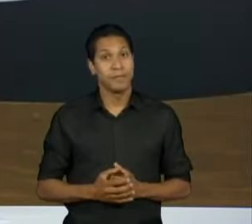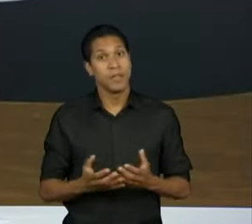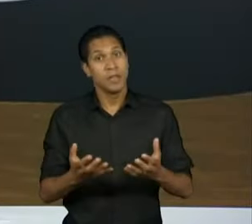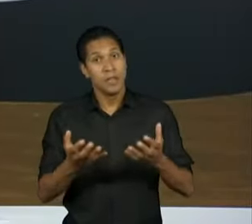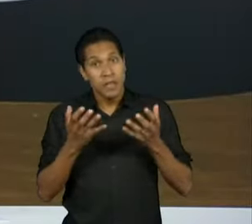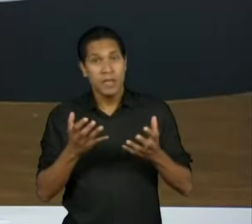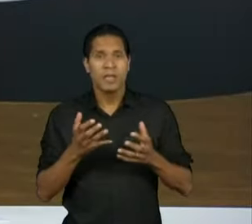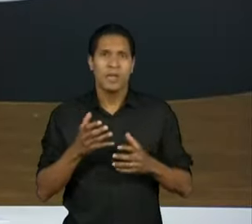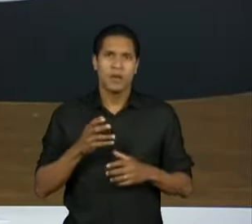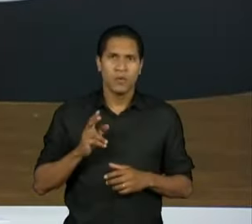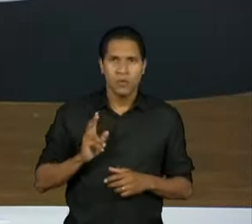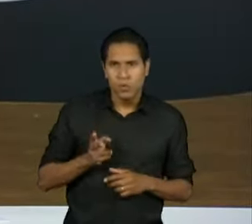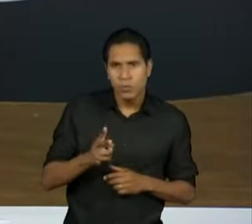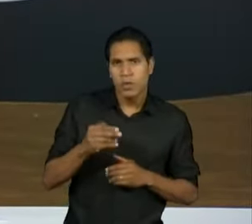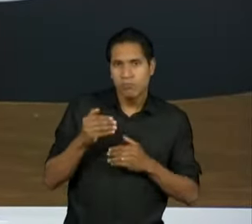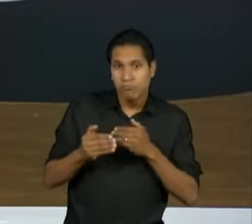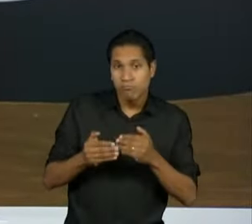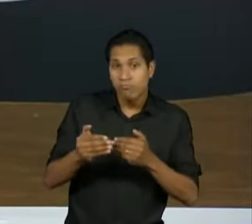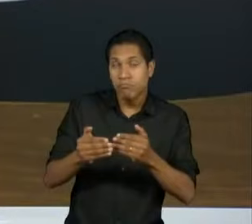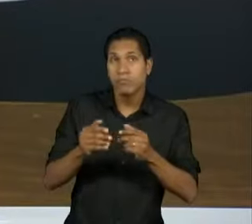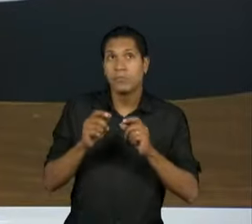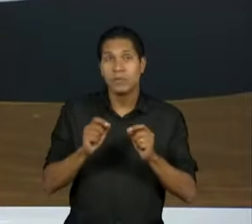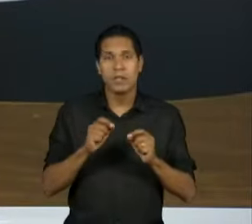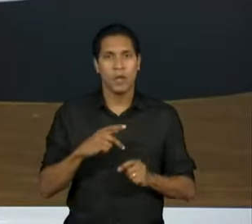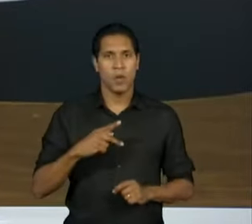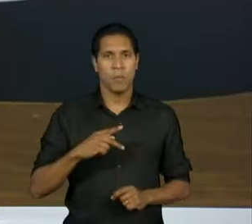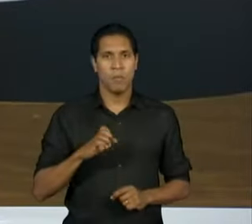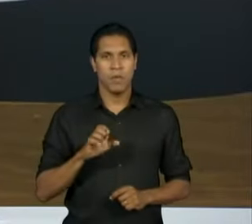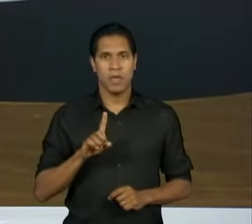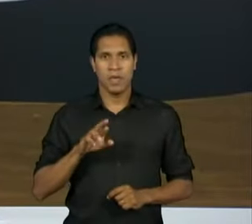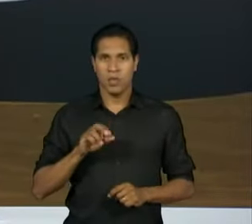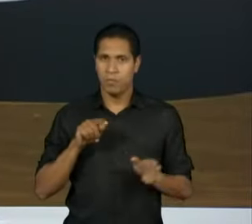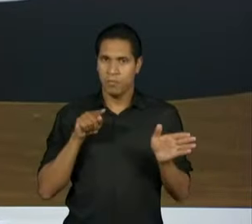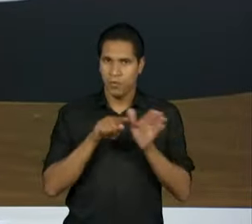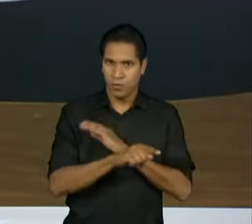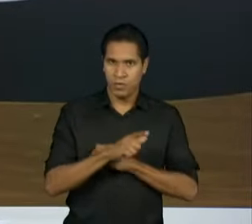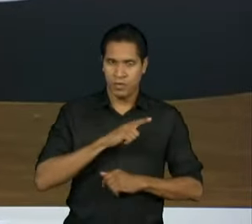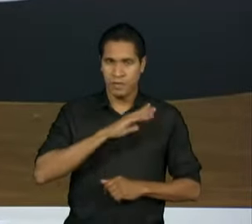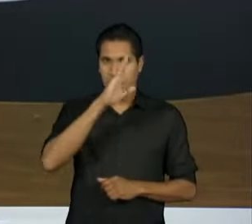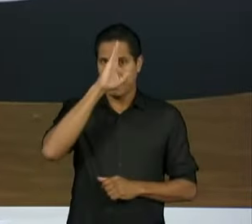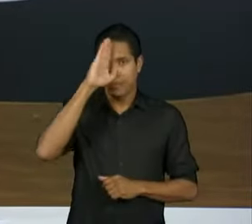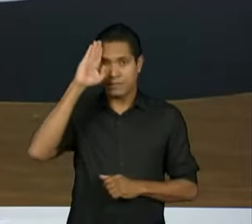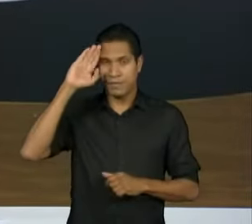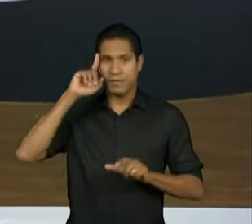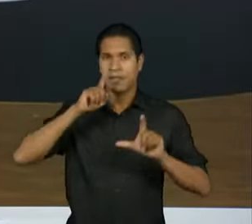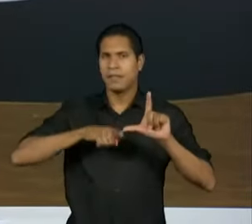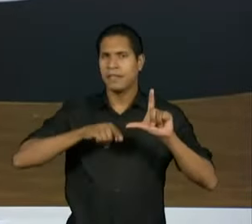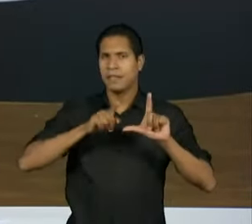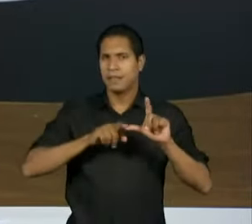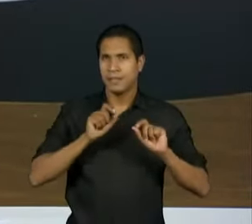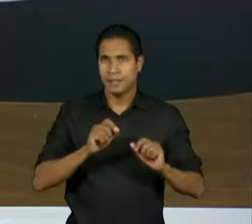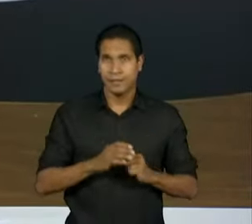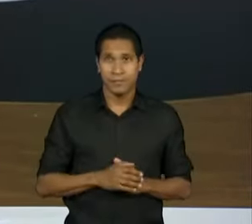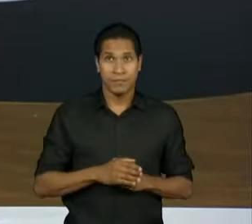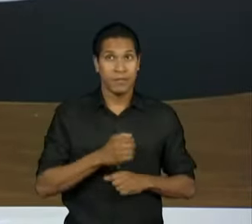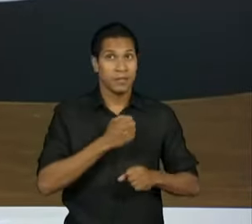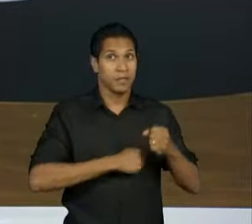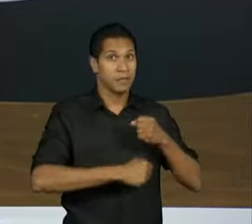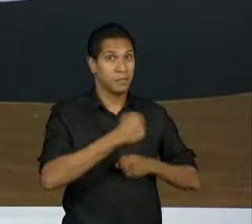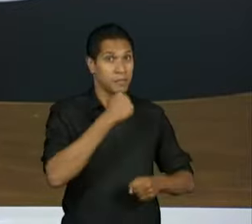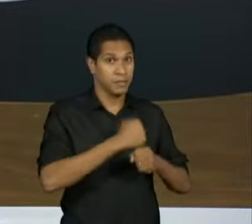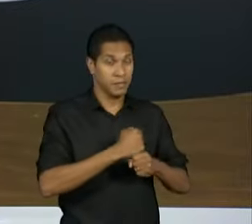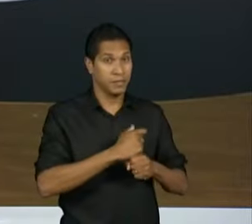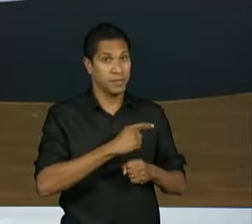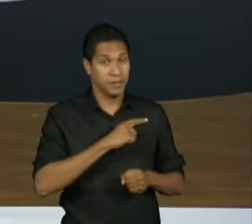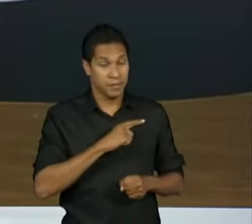menos nessa seara e voltar ao que o Pedro perguntou sobre a Academia Brasileira de Letras, Conceição. Quando esteve aqui no ano passado, a Nelly